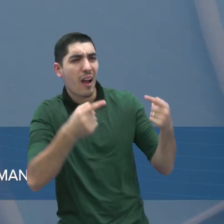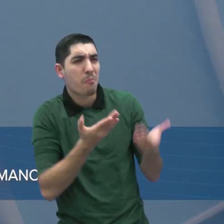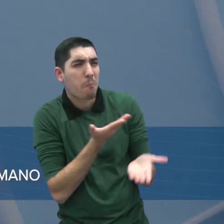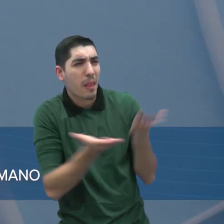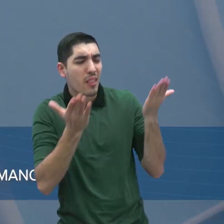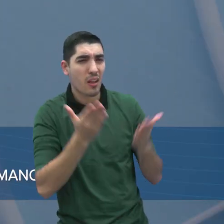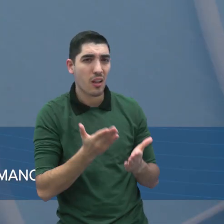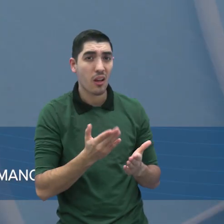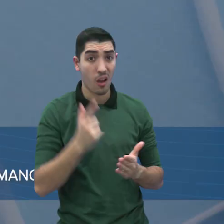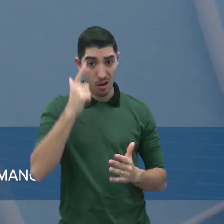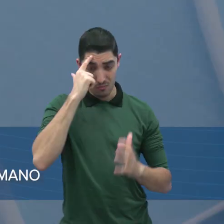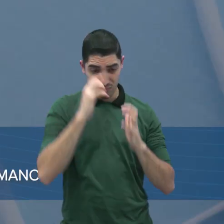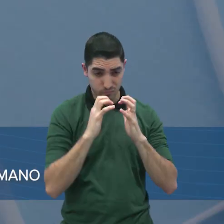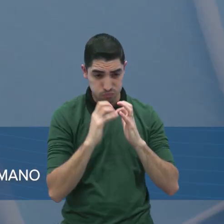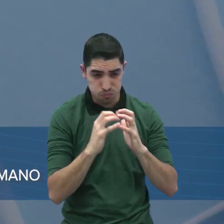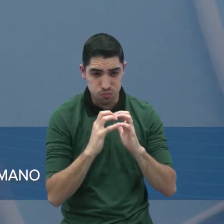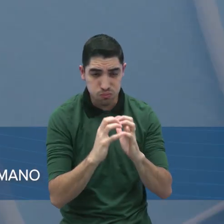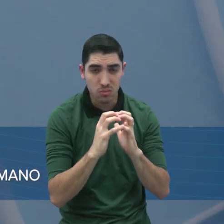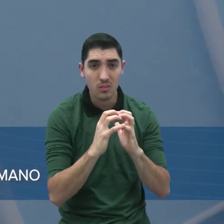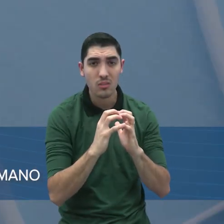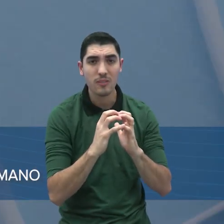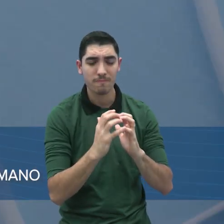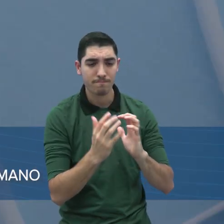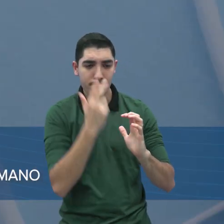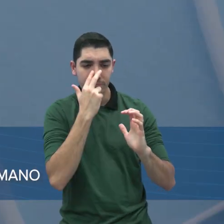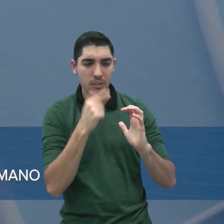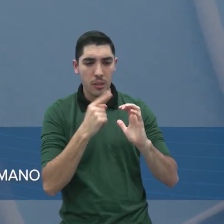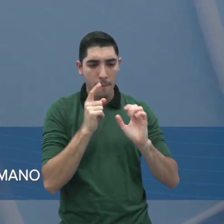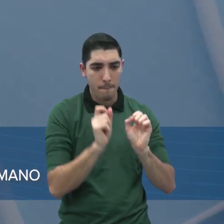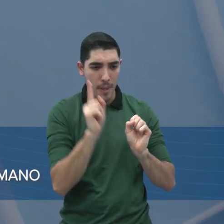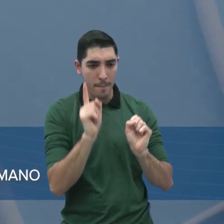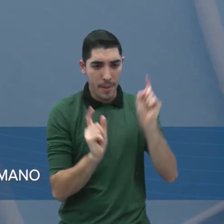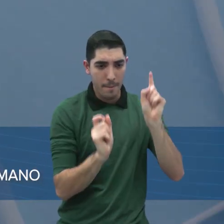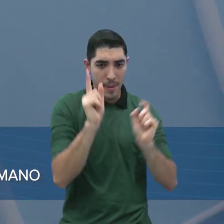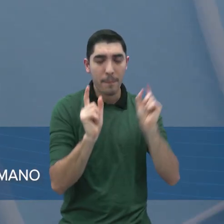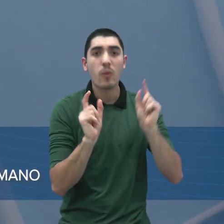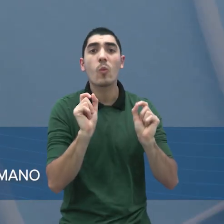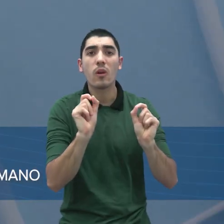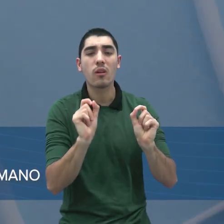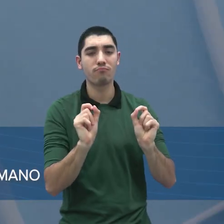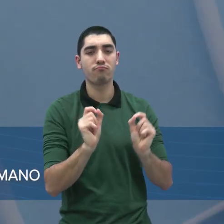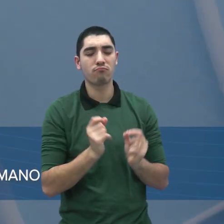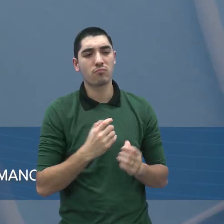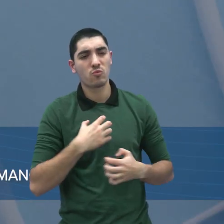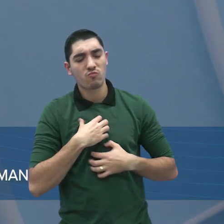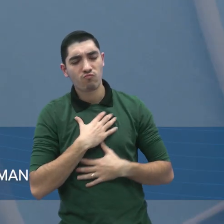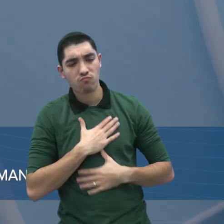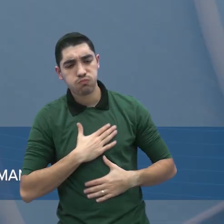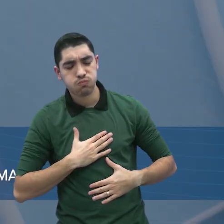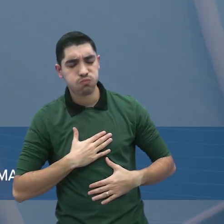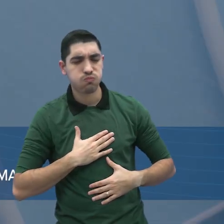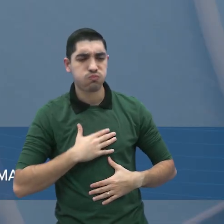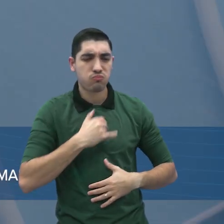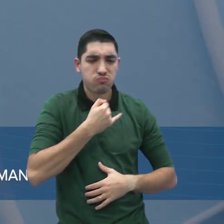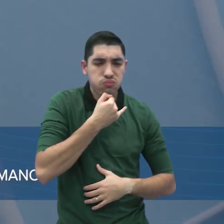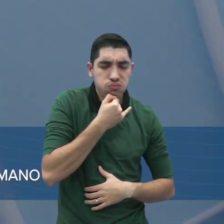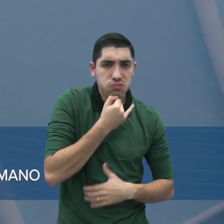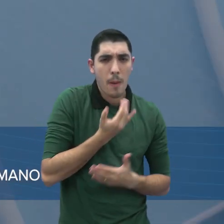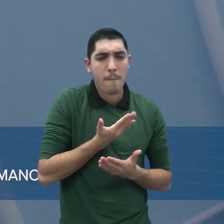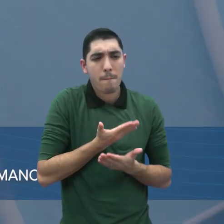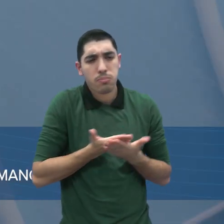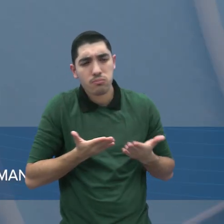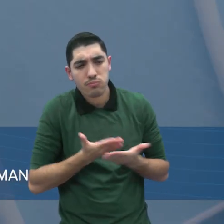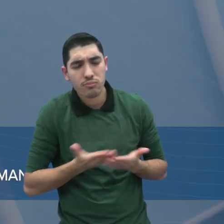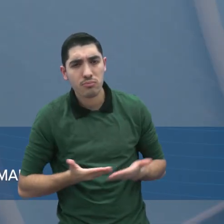o órgão se prepara para minimizar ali os impactos da perda, mas também interrompe ligações importantes,